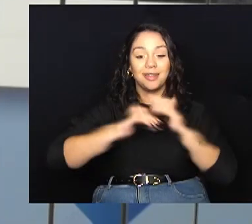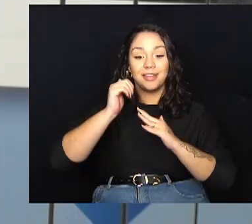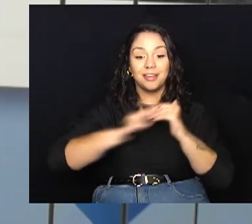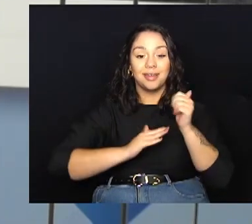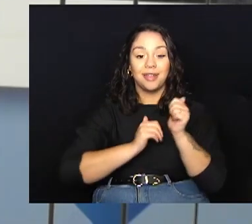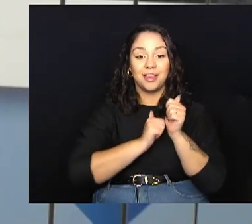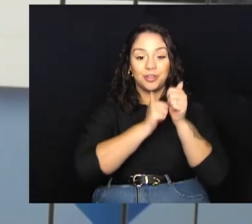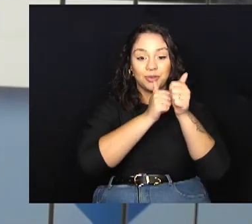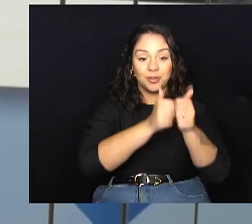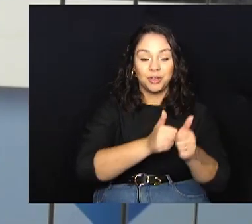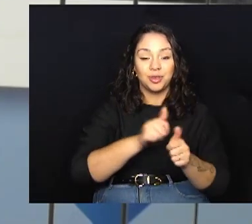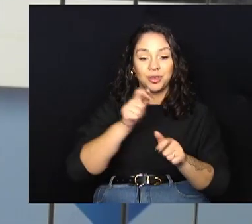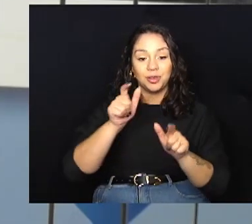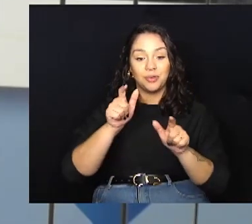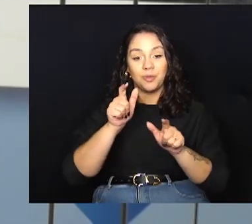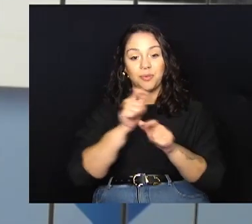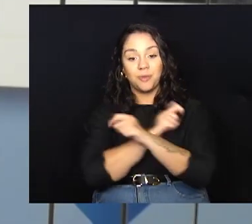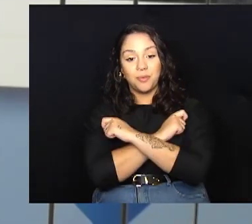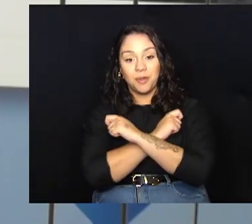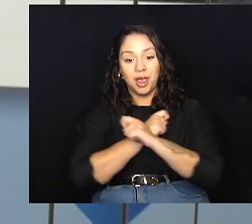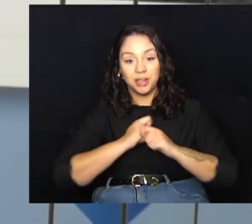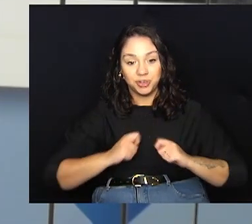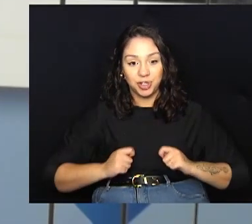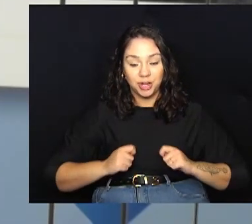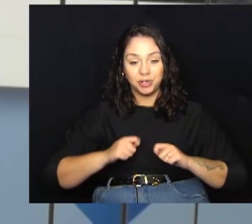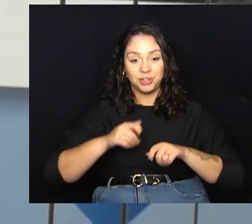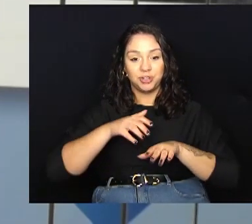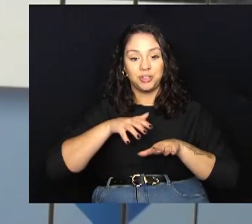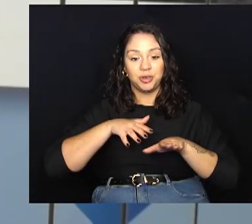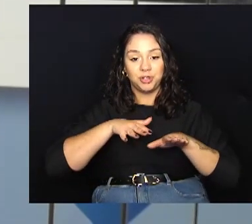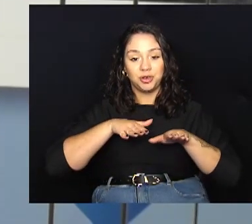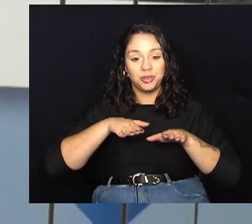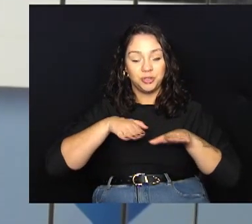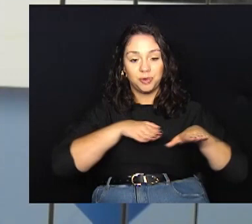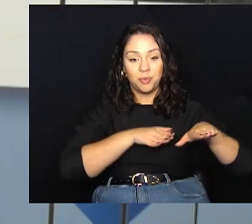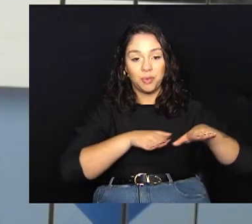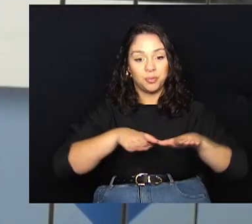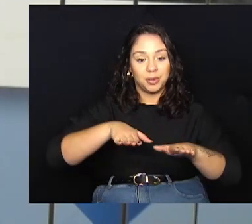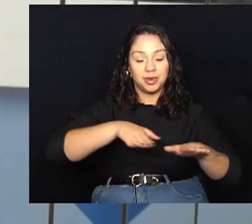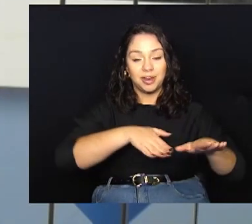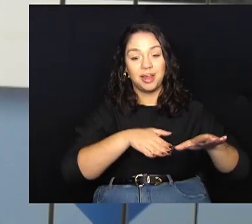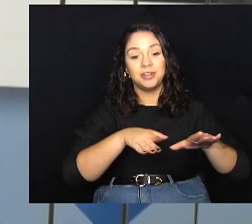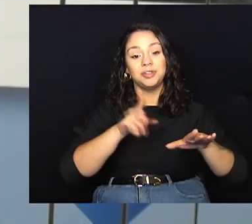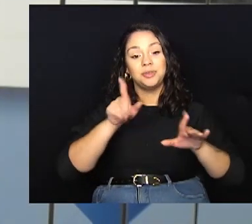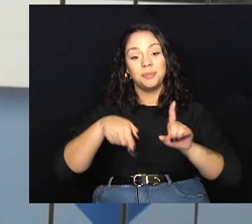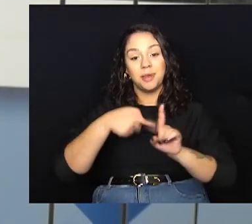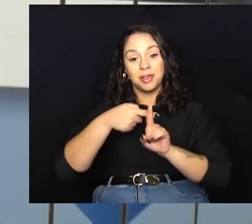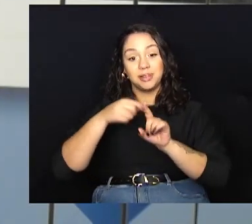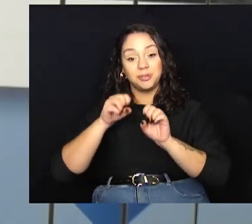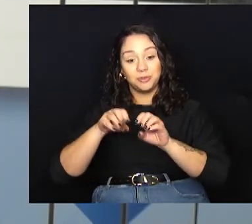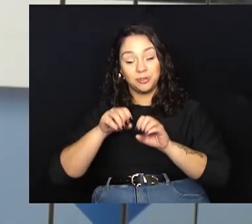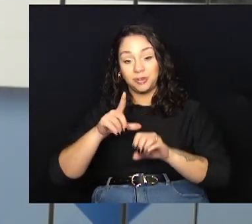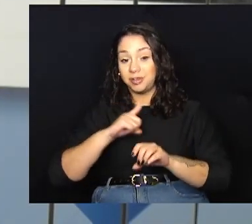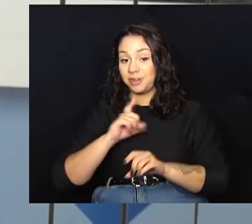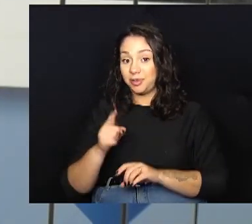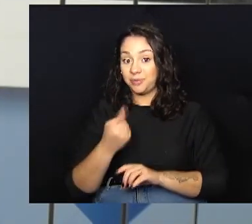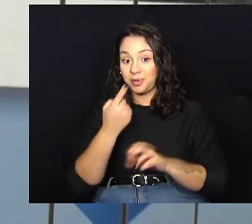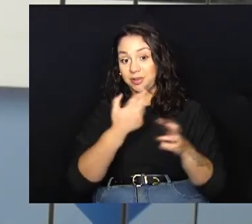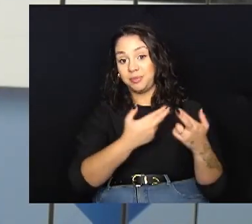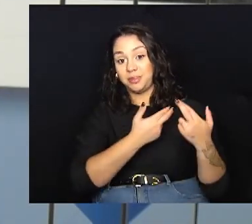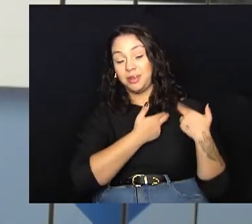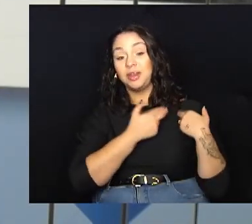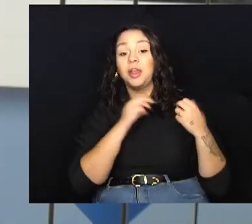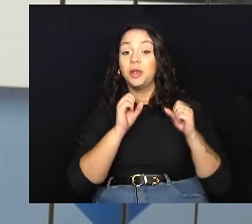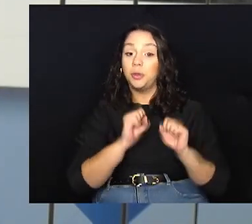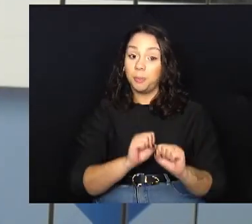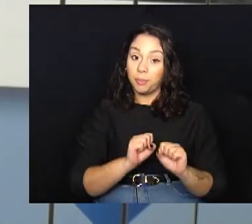agentes de mobilidade urbana que atuam na área de educação Nós também temos aí o responsável que pode fazer essa